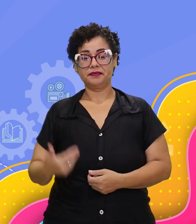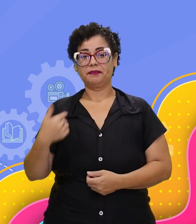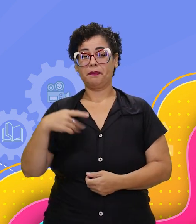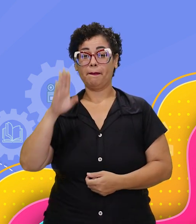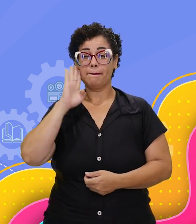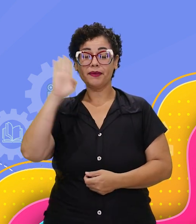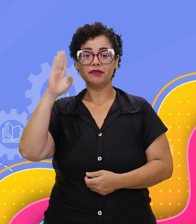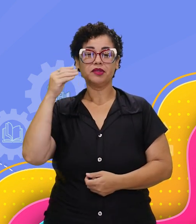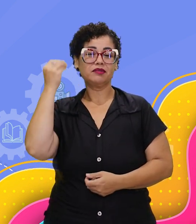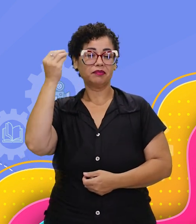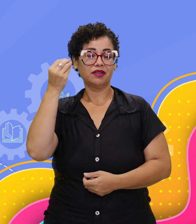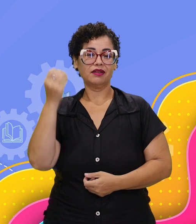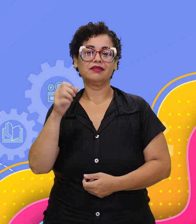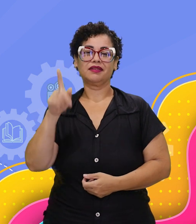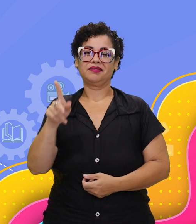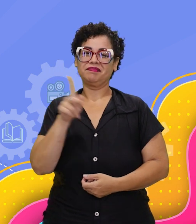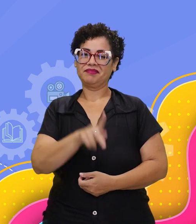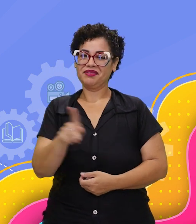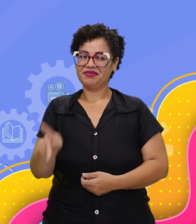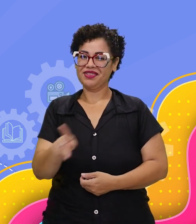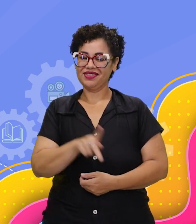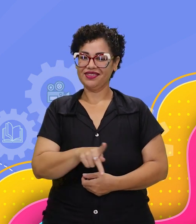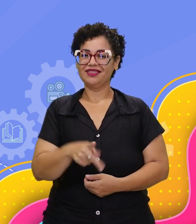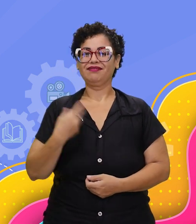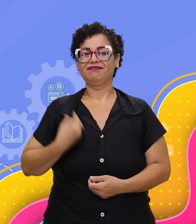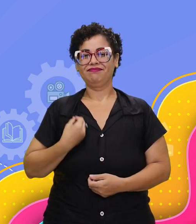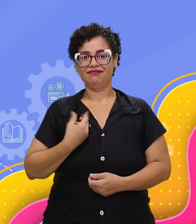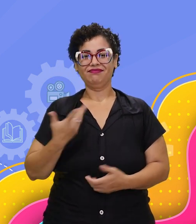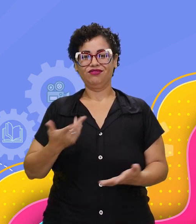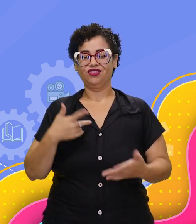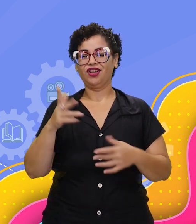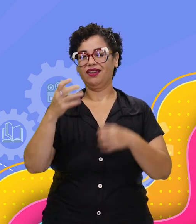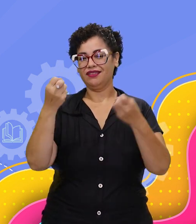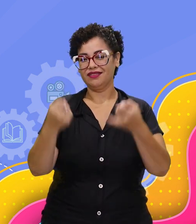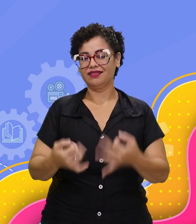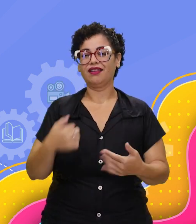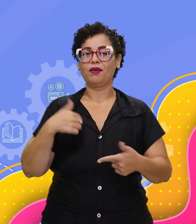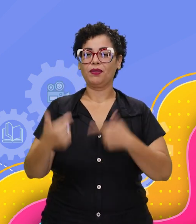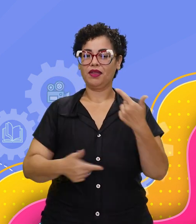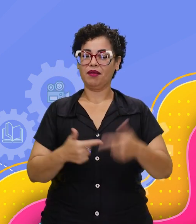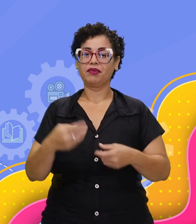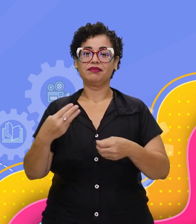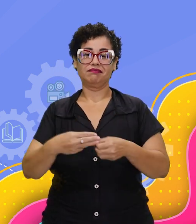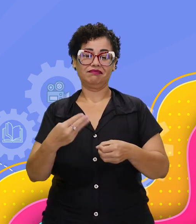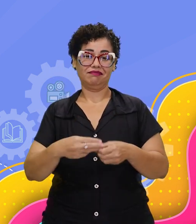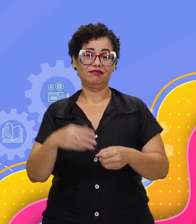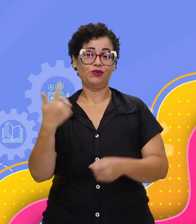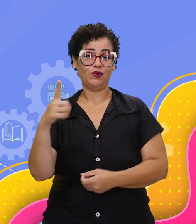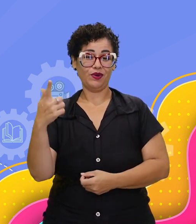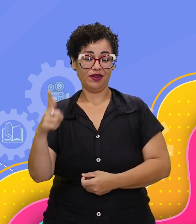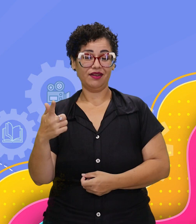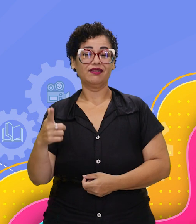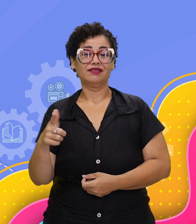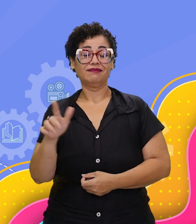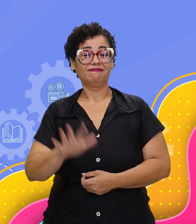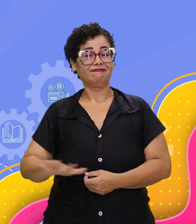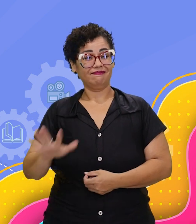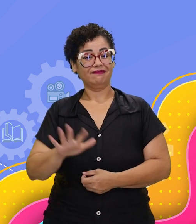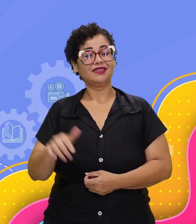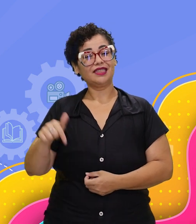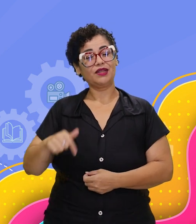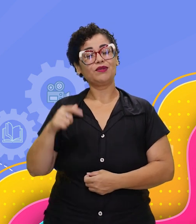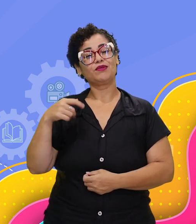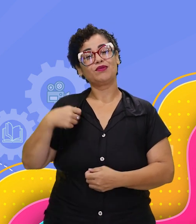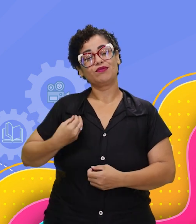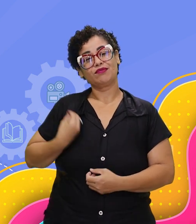minha principal experiência é como professora. Atualmente, como eu já mencionei, eu trabalho na Rede Municipal de Goiânia.